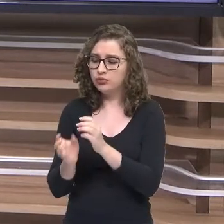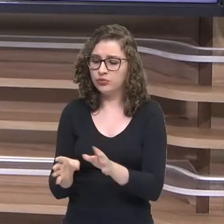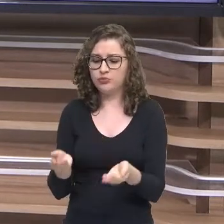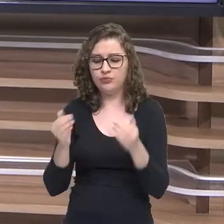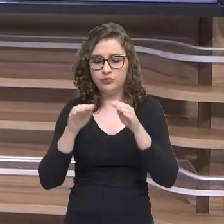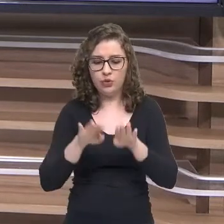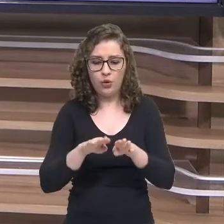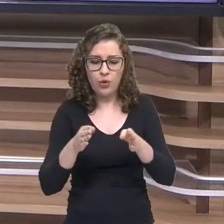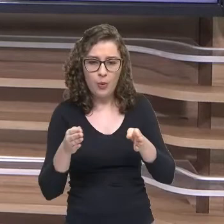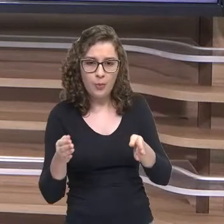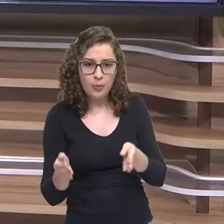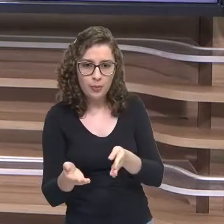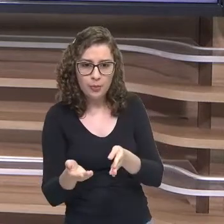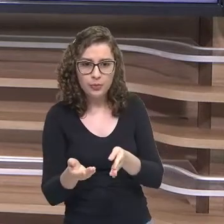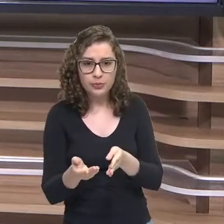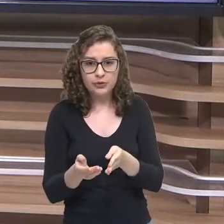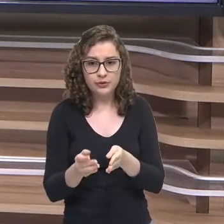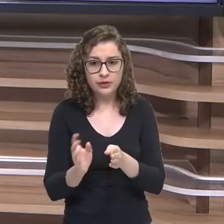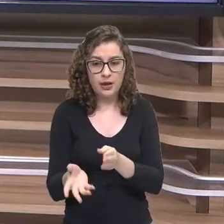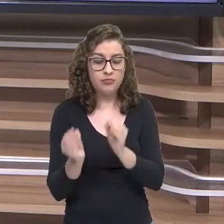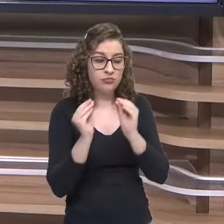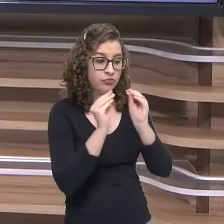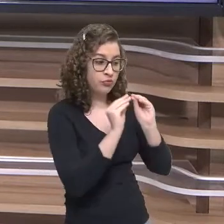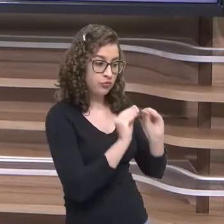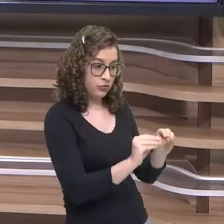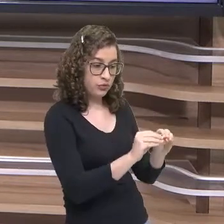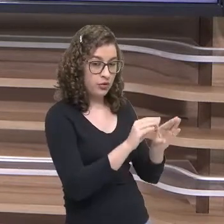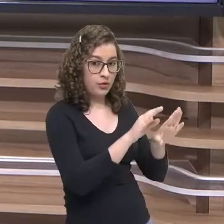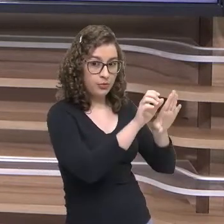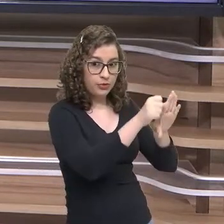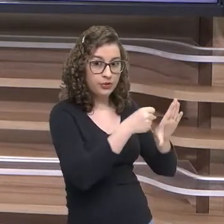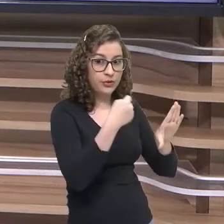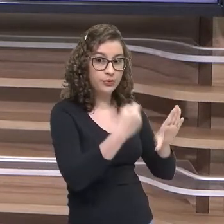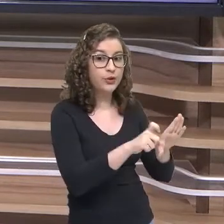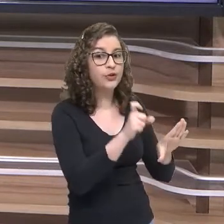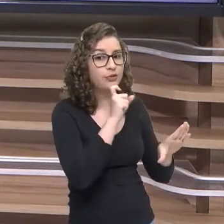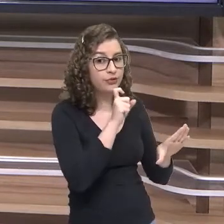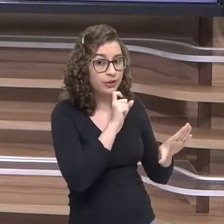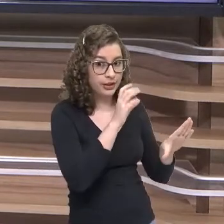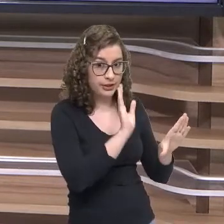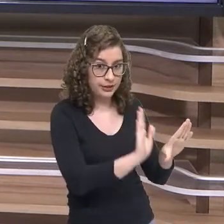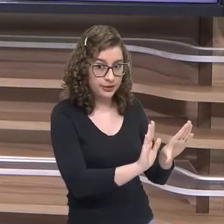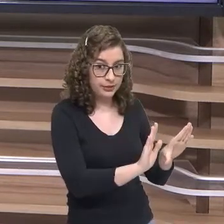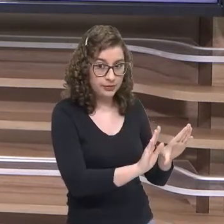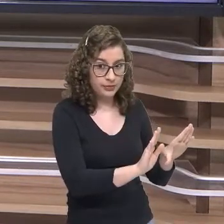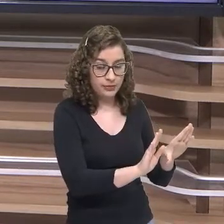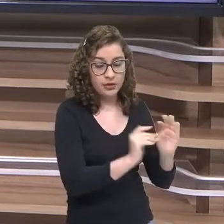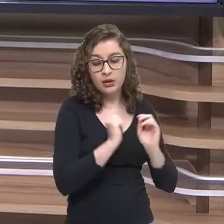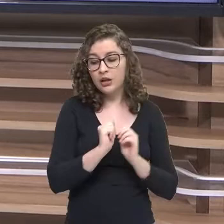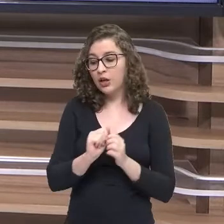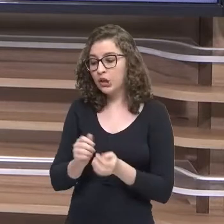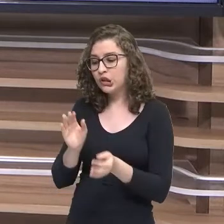arroz, se eu deixar um pouco desse arroz na geladeira e um pouco desse arroz lá no